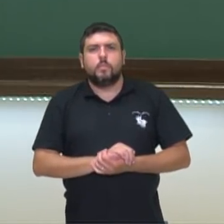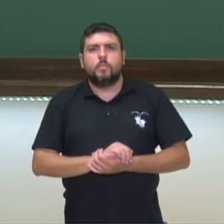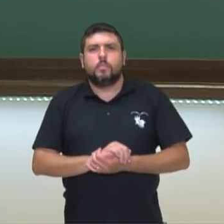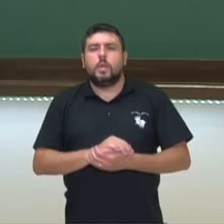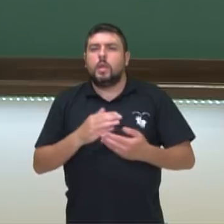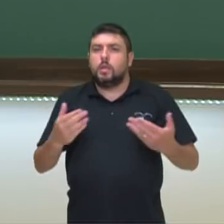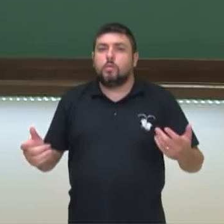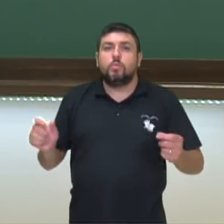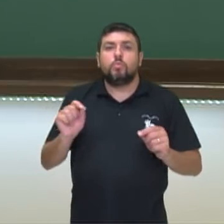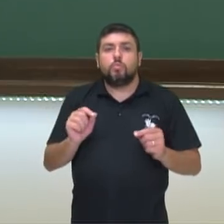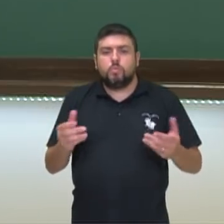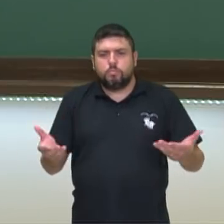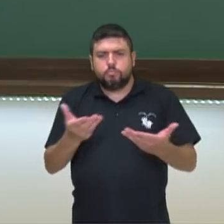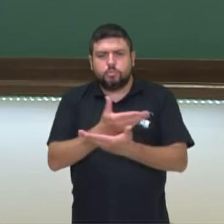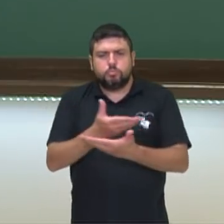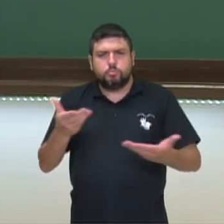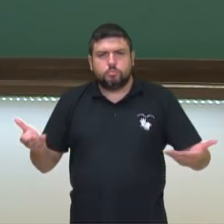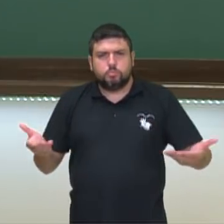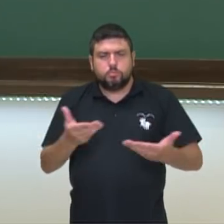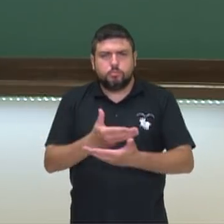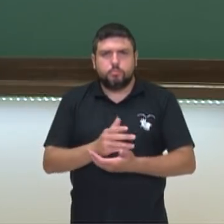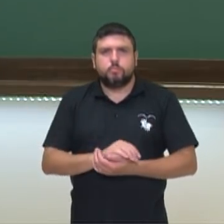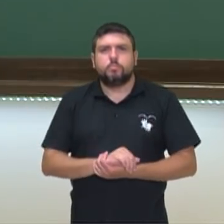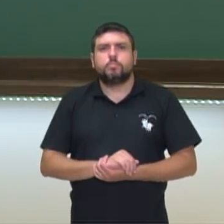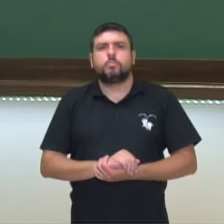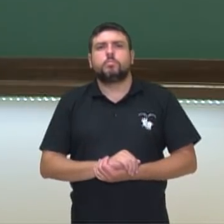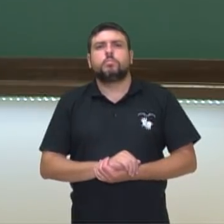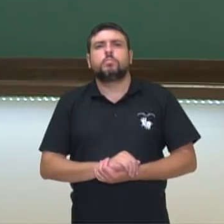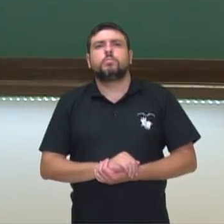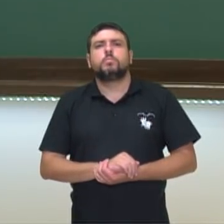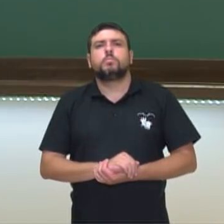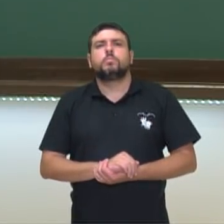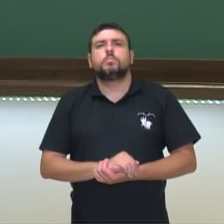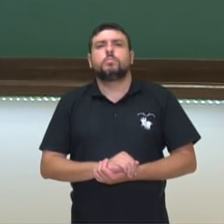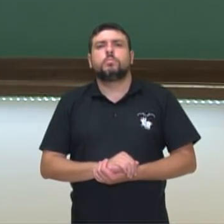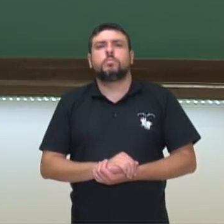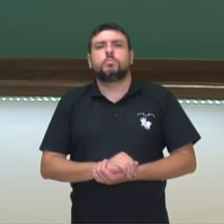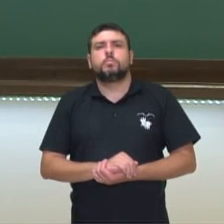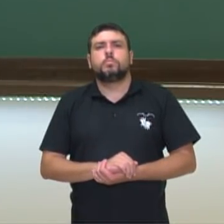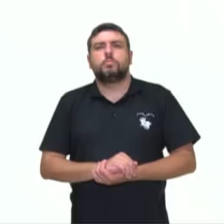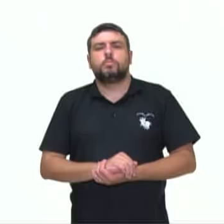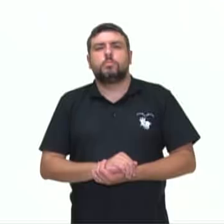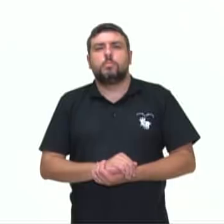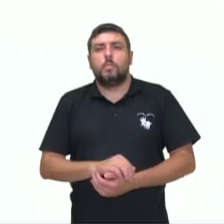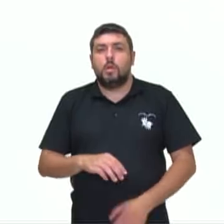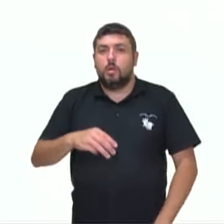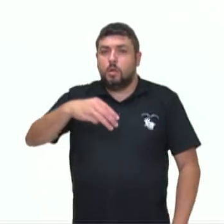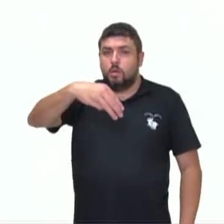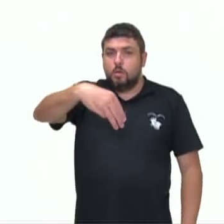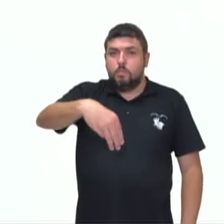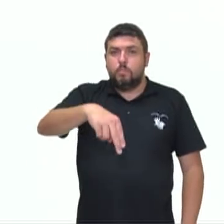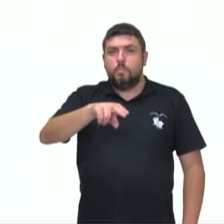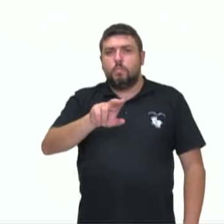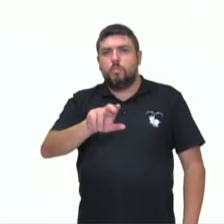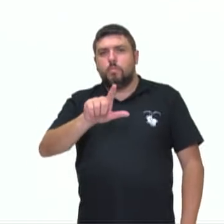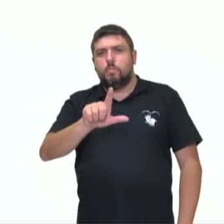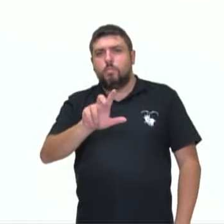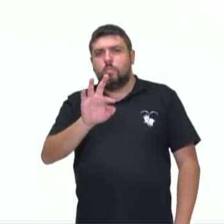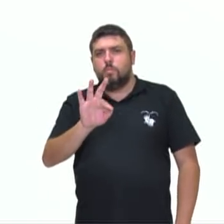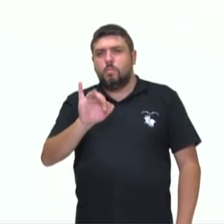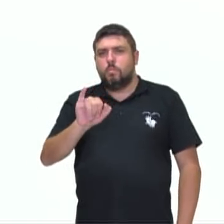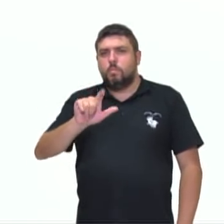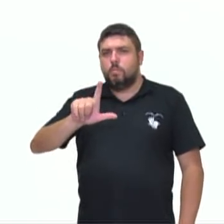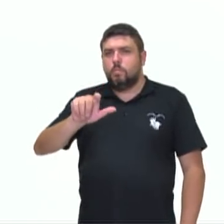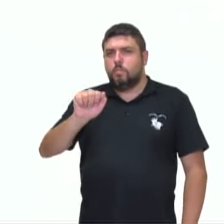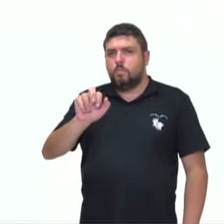de interesses entre esses dois países, tá ok? Com relação às relações multilaterais, nós